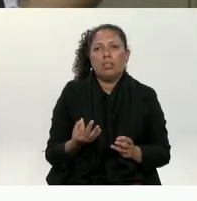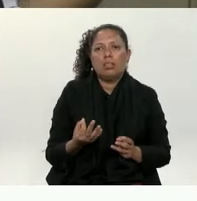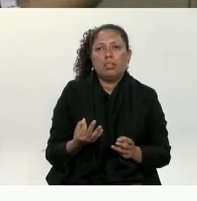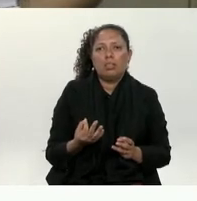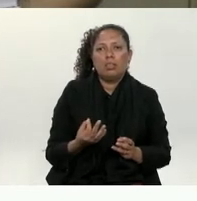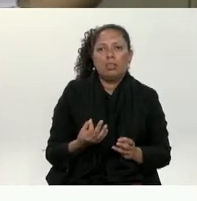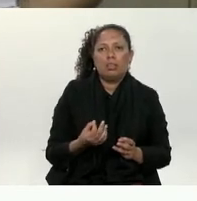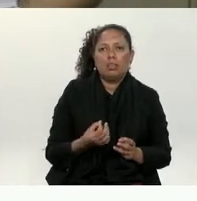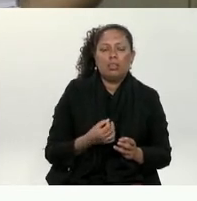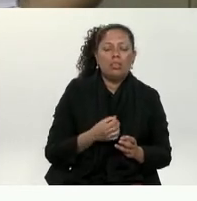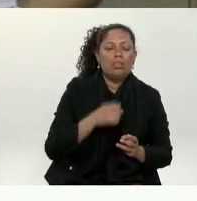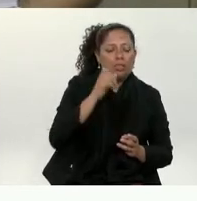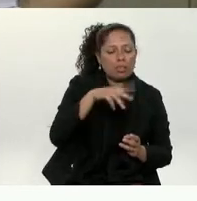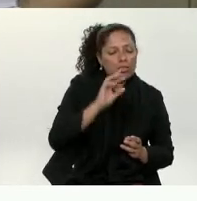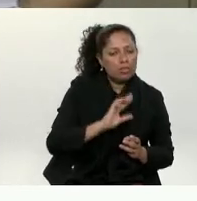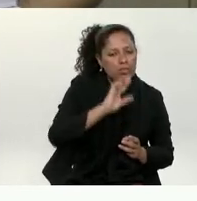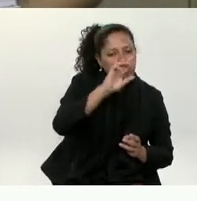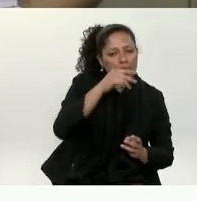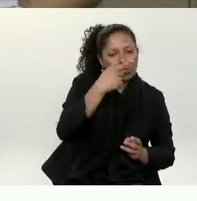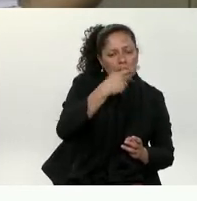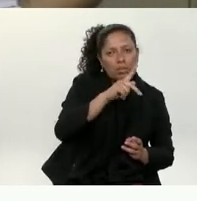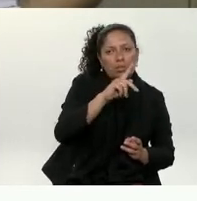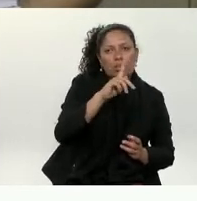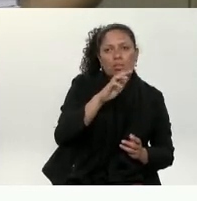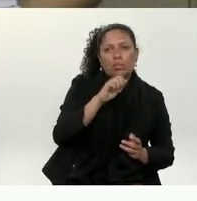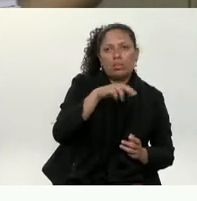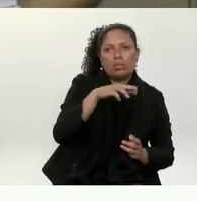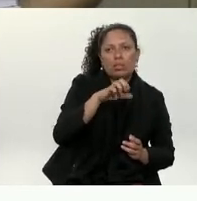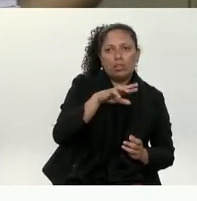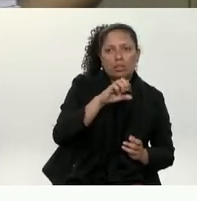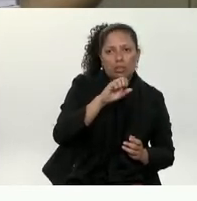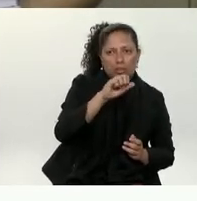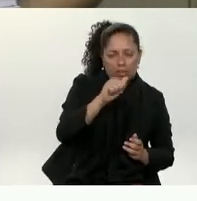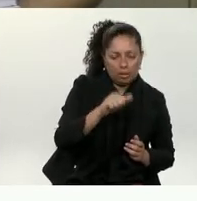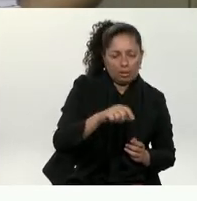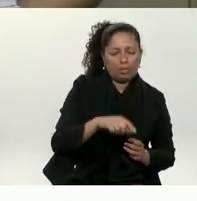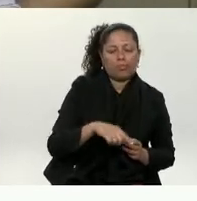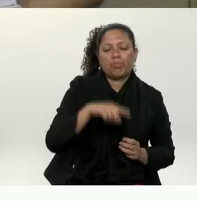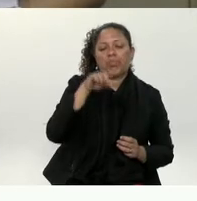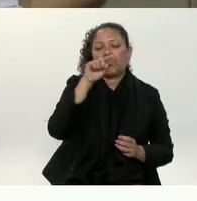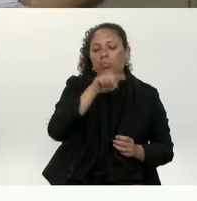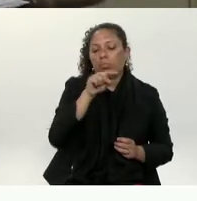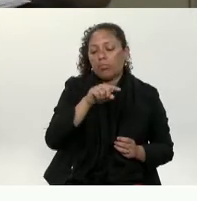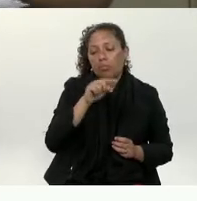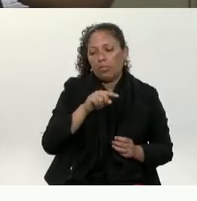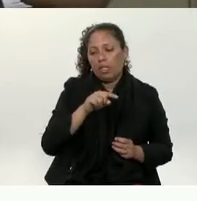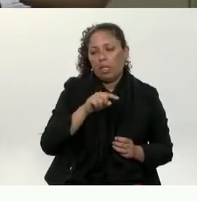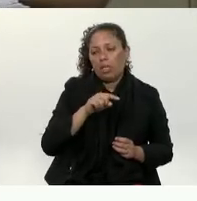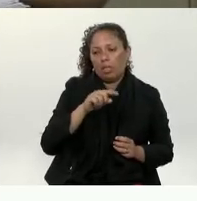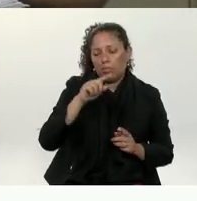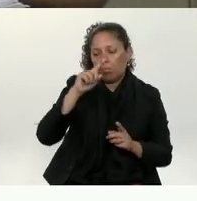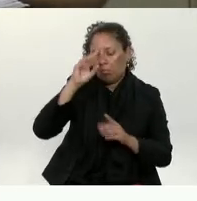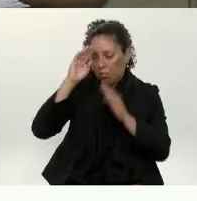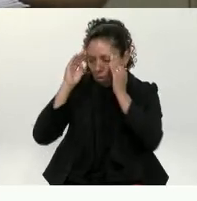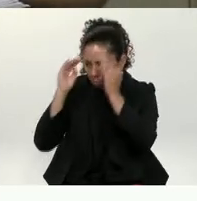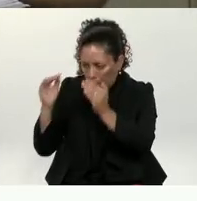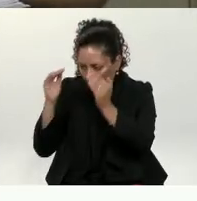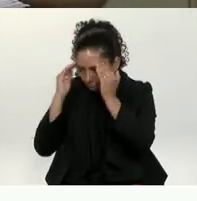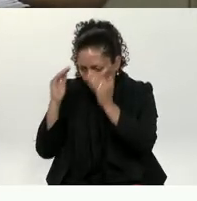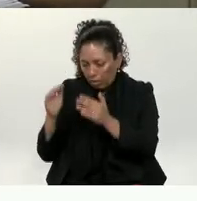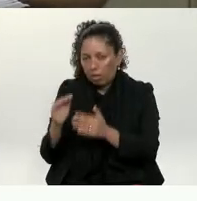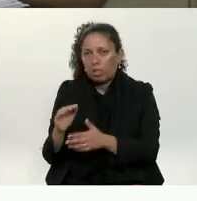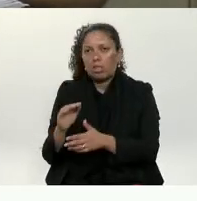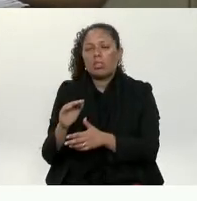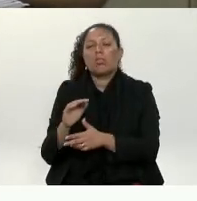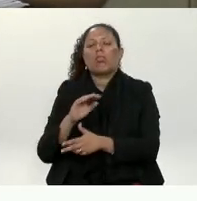isso tudo é definido pela Genesa. A Genesa não é um órgão subordinado, é um órgão vinculado. Agora, como qualquer órgão do